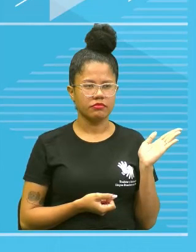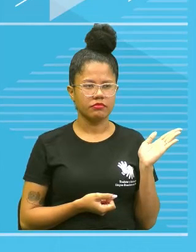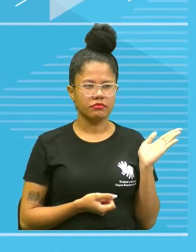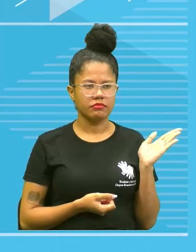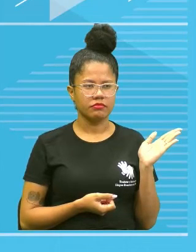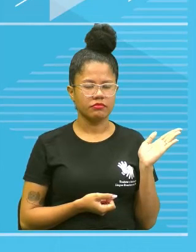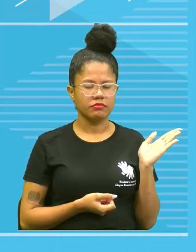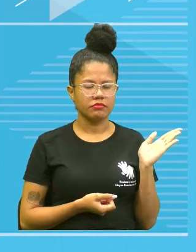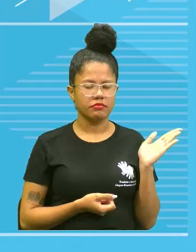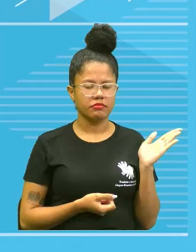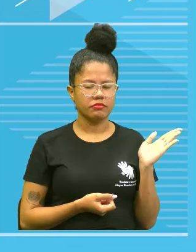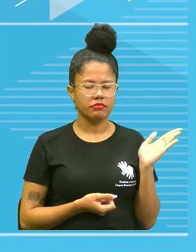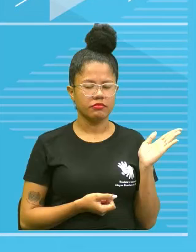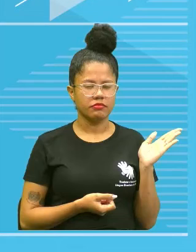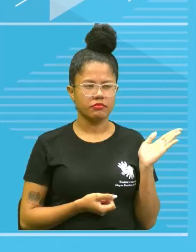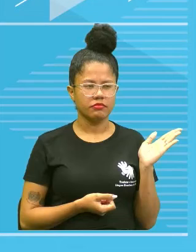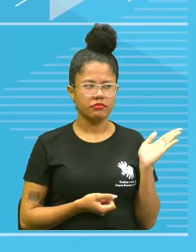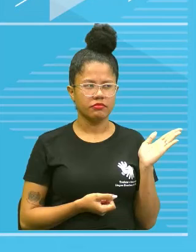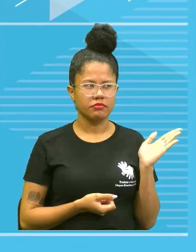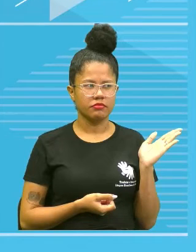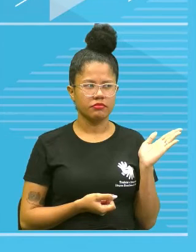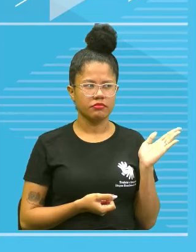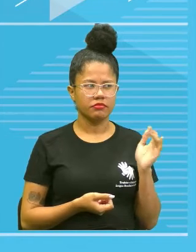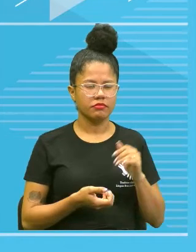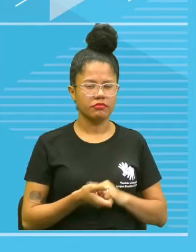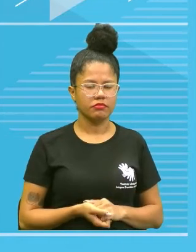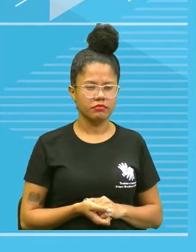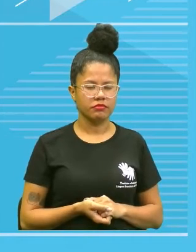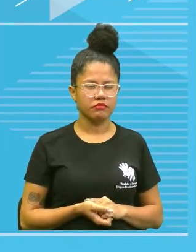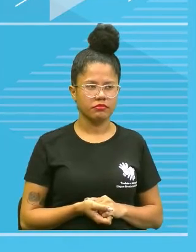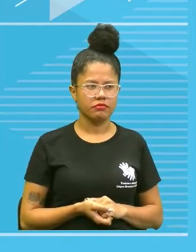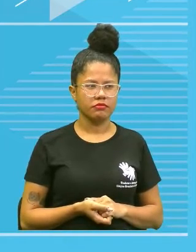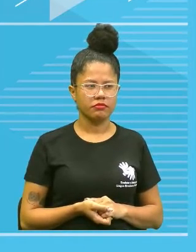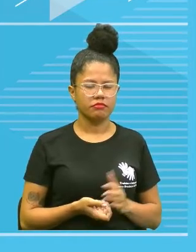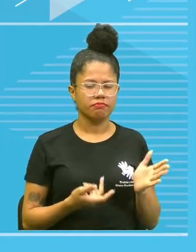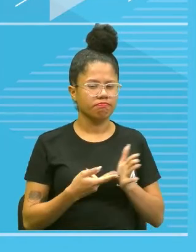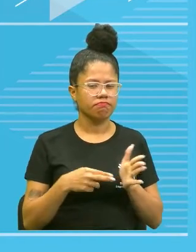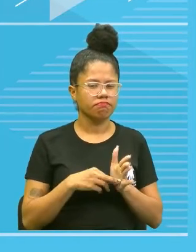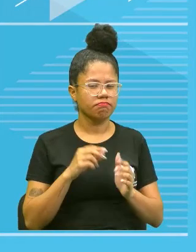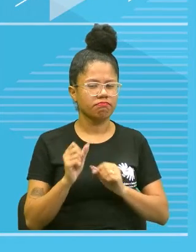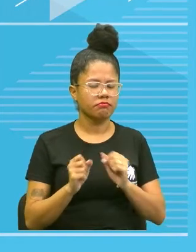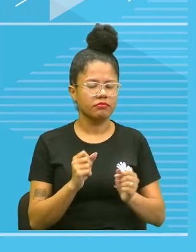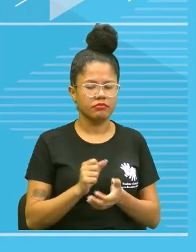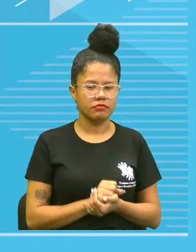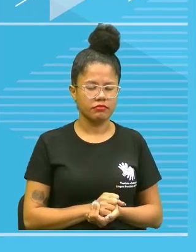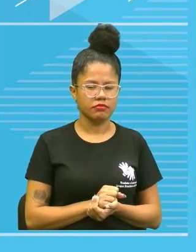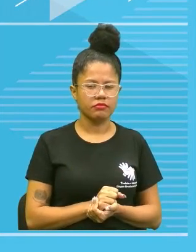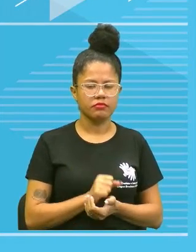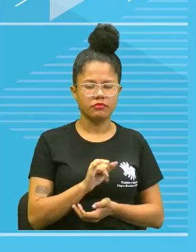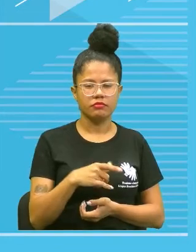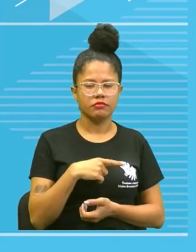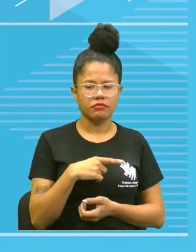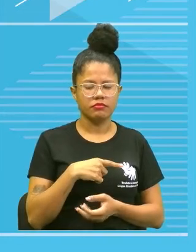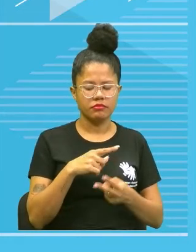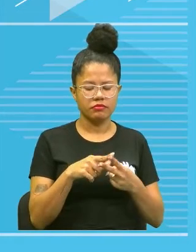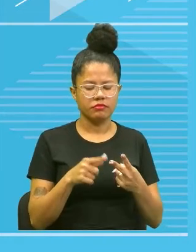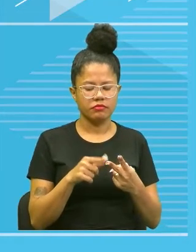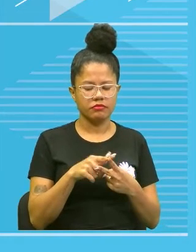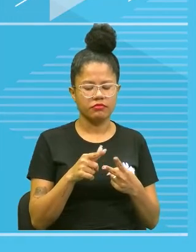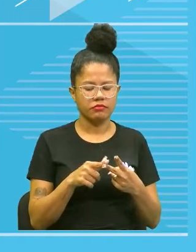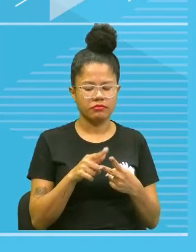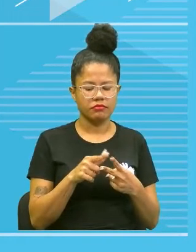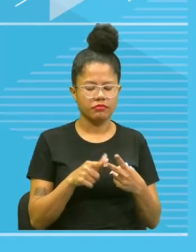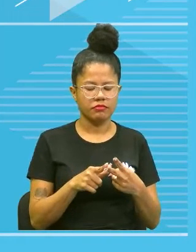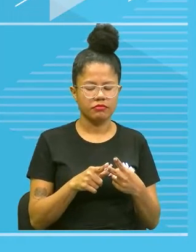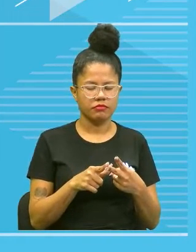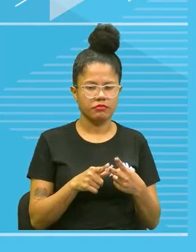de Carnot operando por estas mesmas fontes. O que significa dizer que quando eu tenho duas fontes ligadas